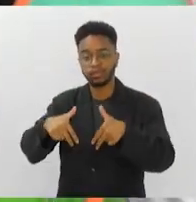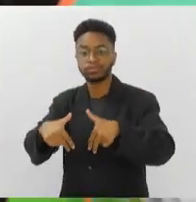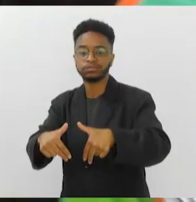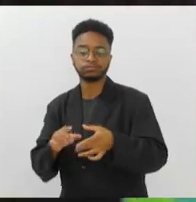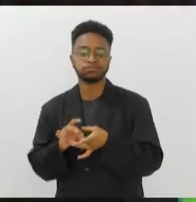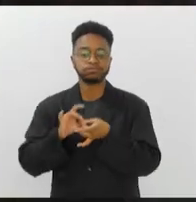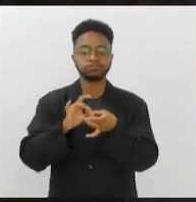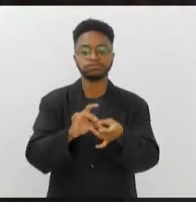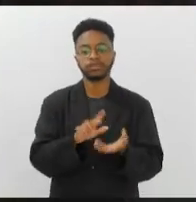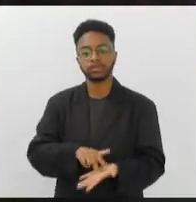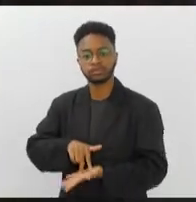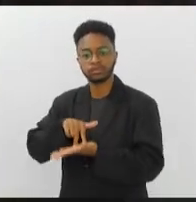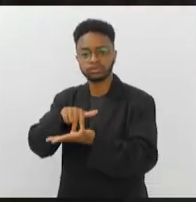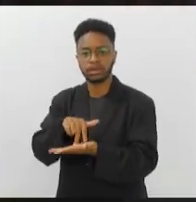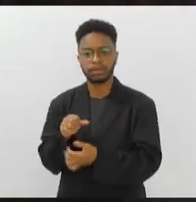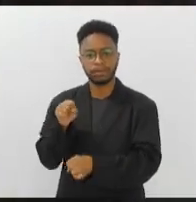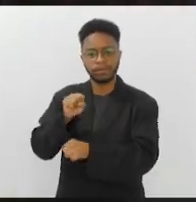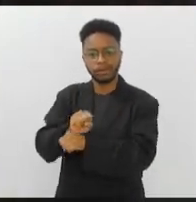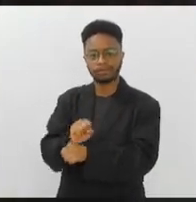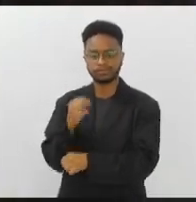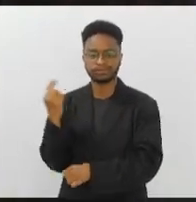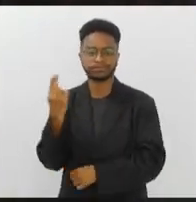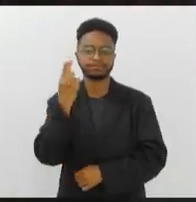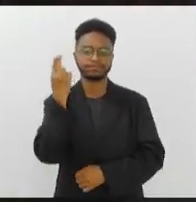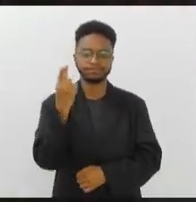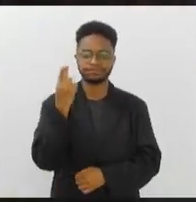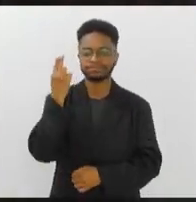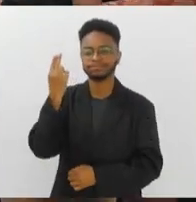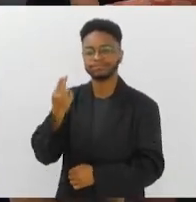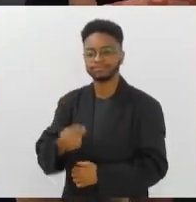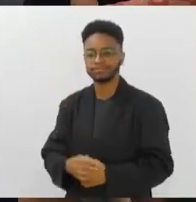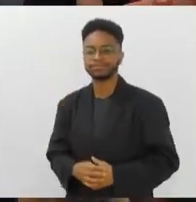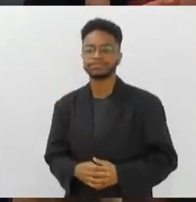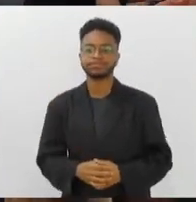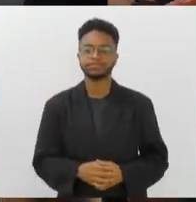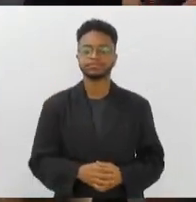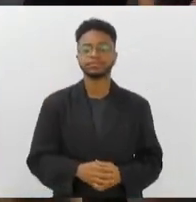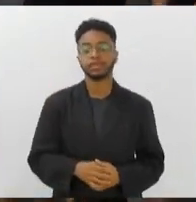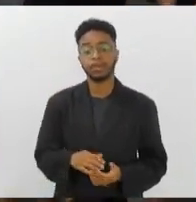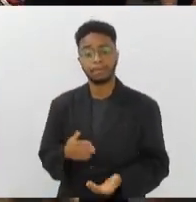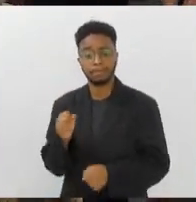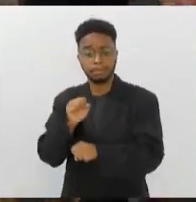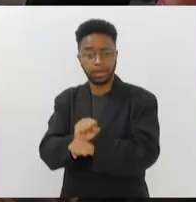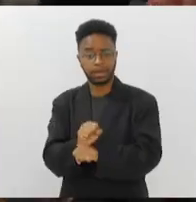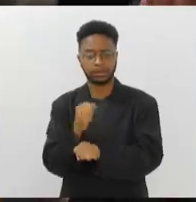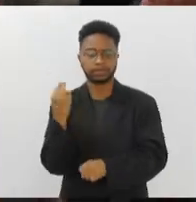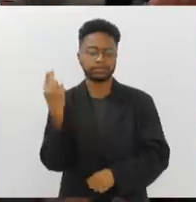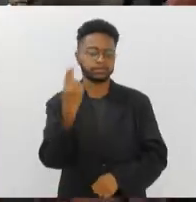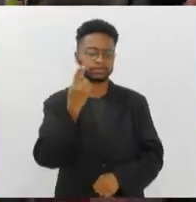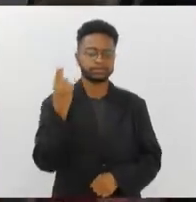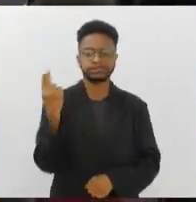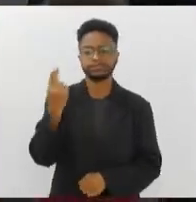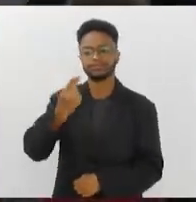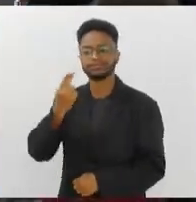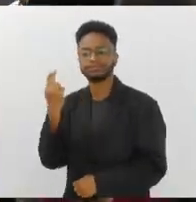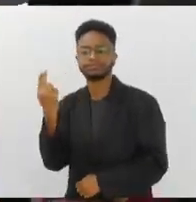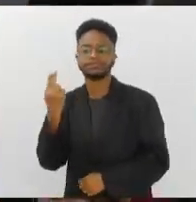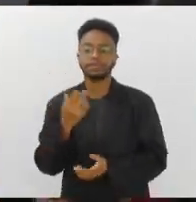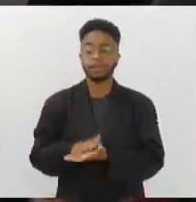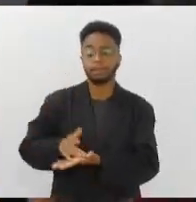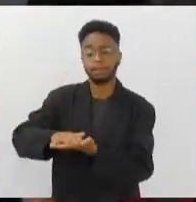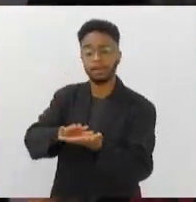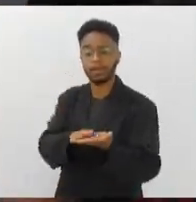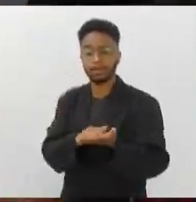Segura a gente, o samba não pode parar. Não pode parar, não